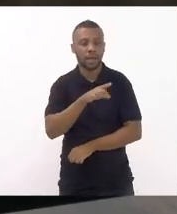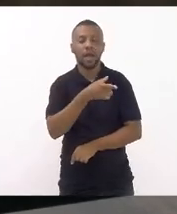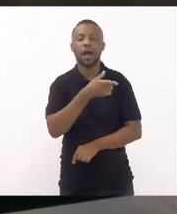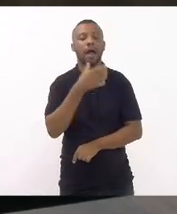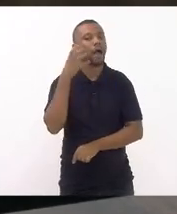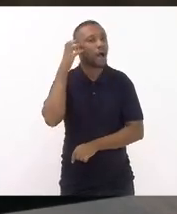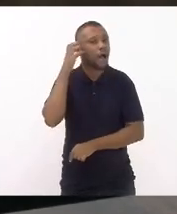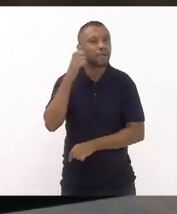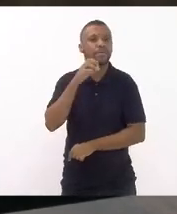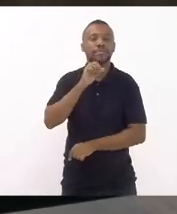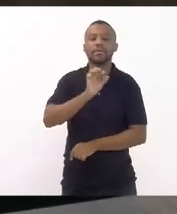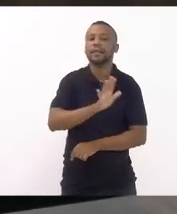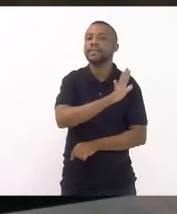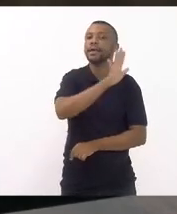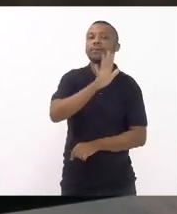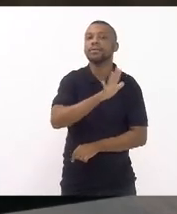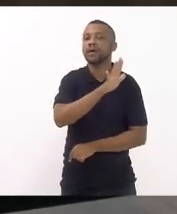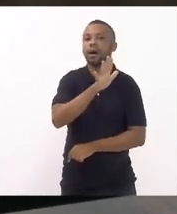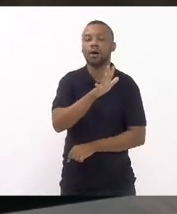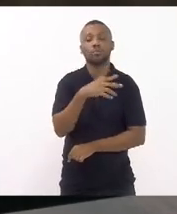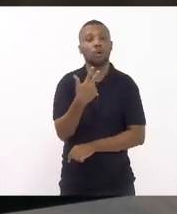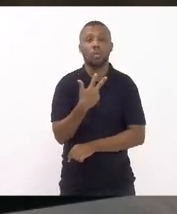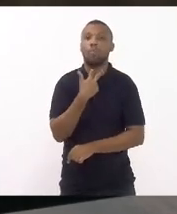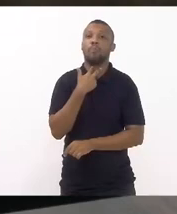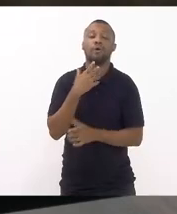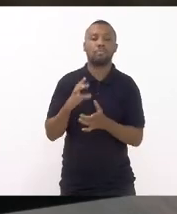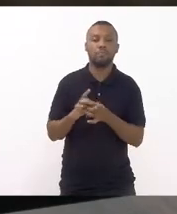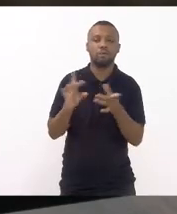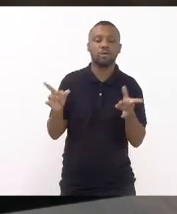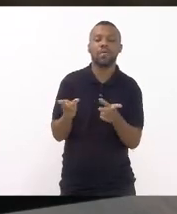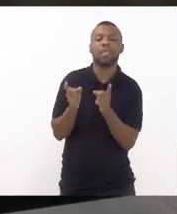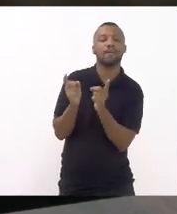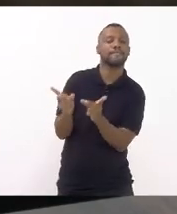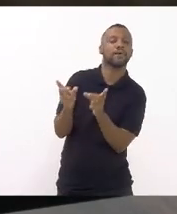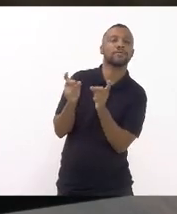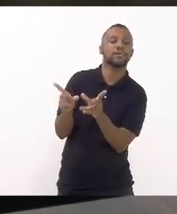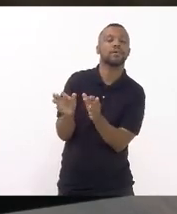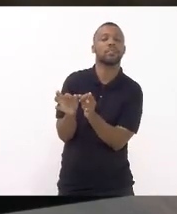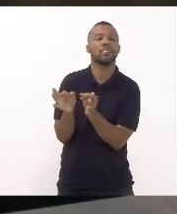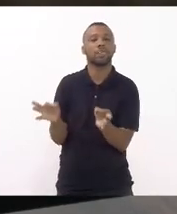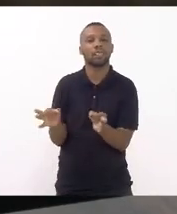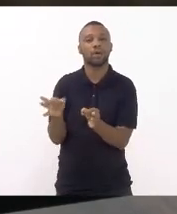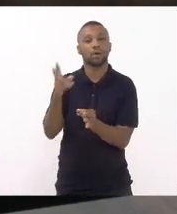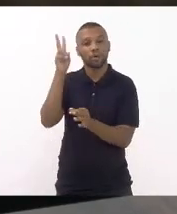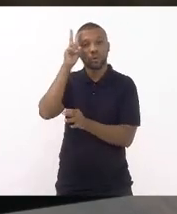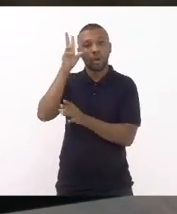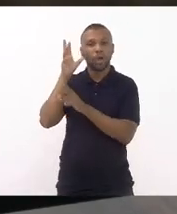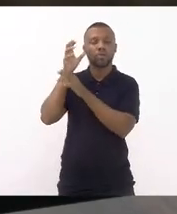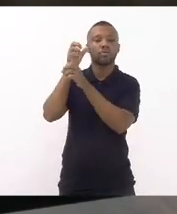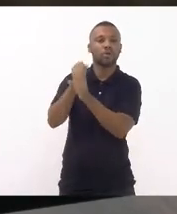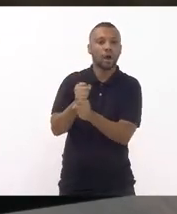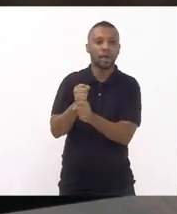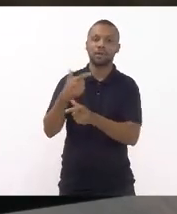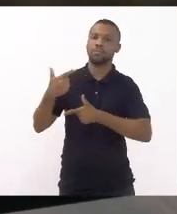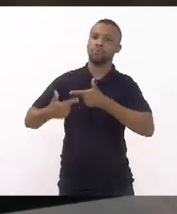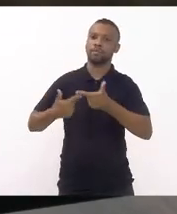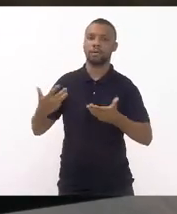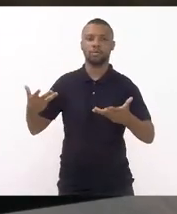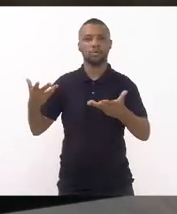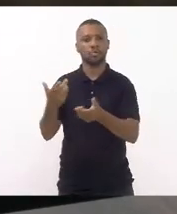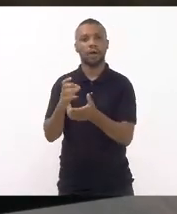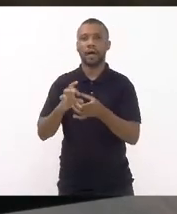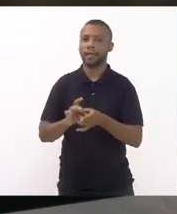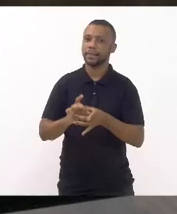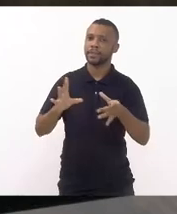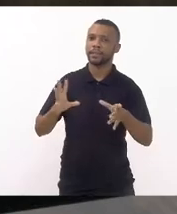Rádio Nacional. Não vamos permitir que elas sejam enterradas com sua história de grandes serviços prestados à democratização